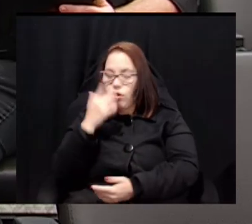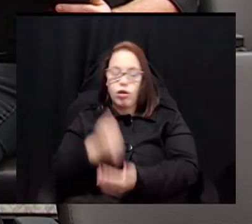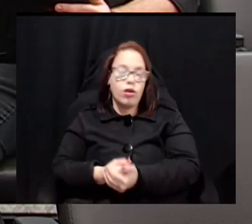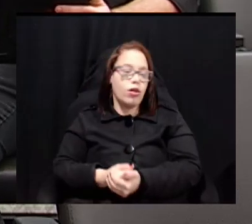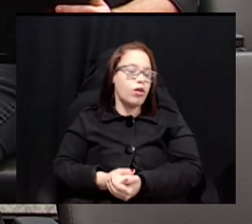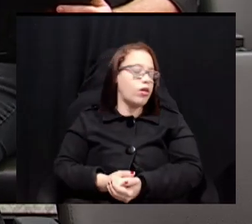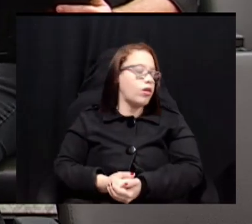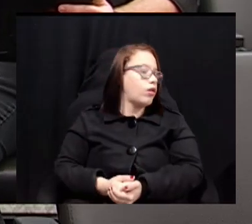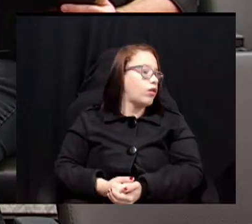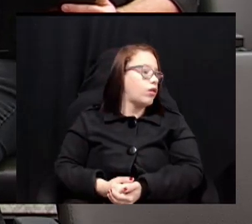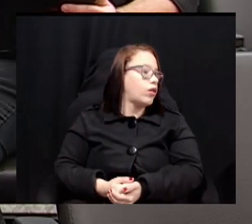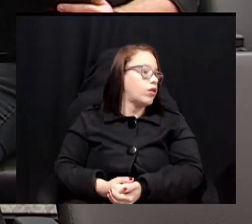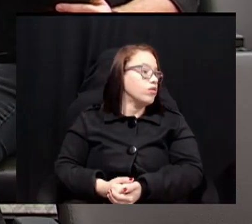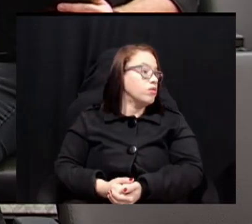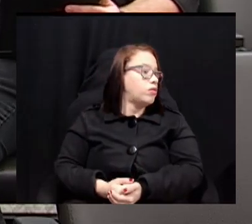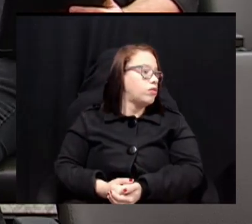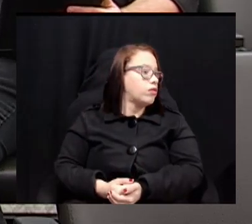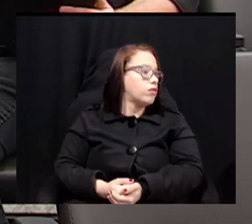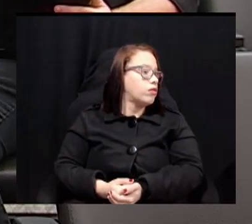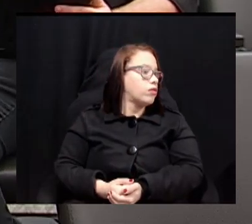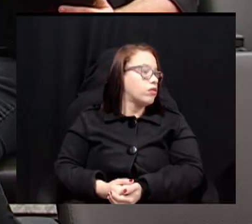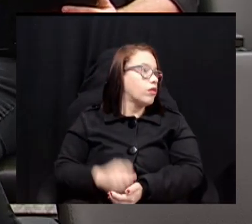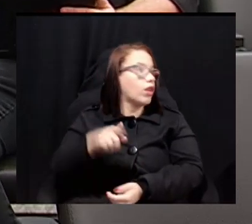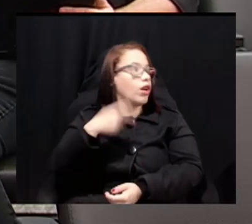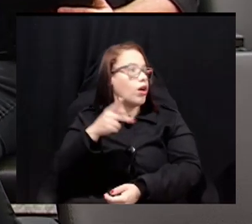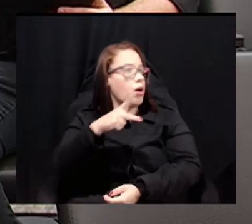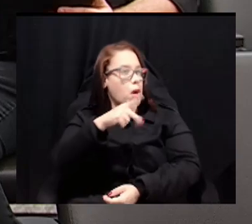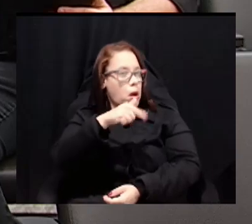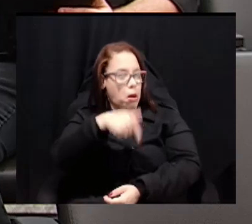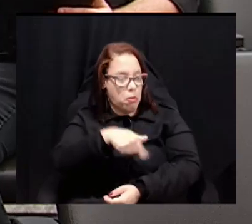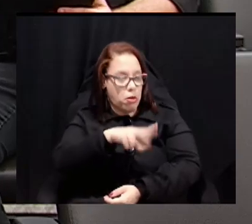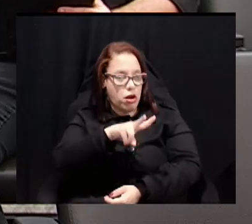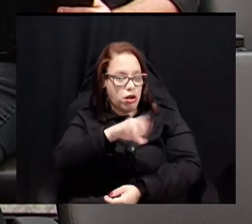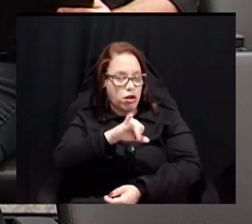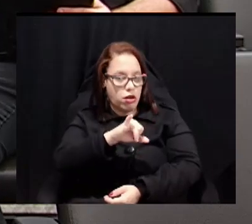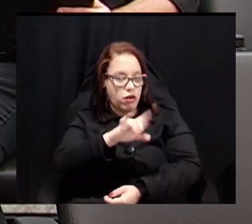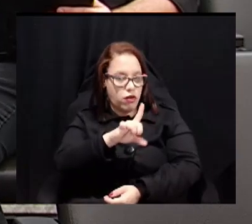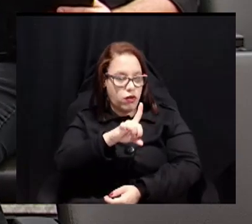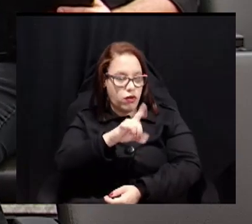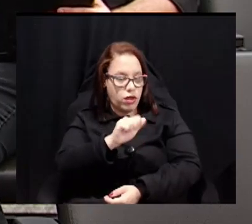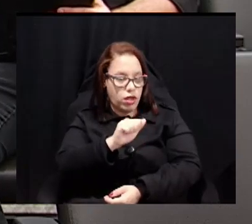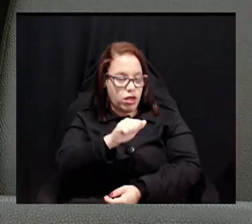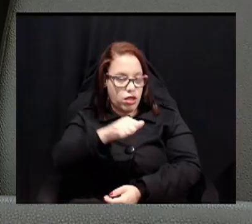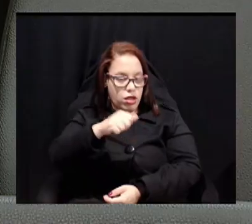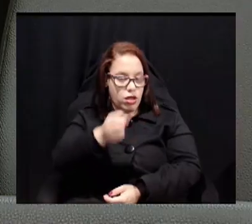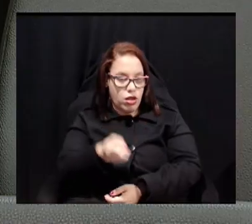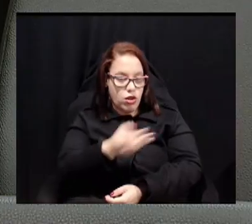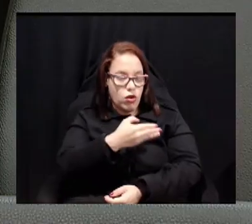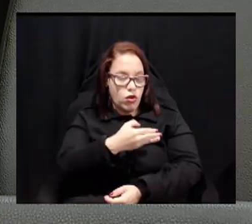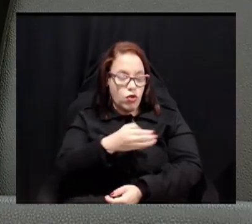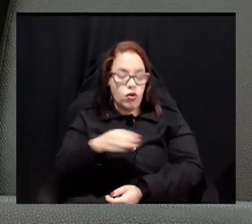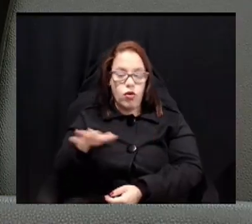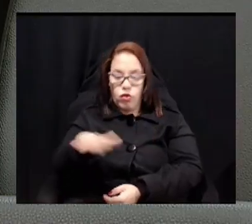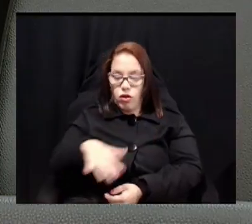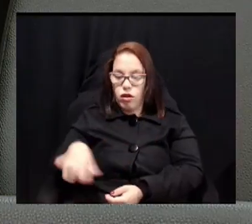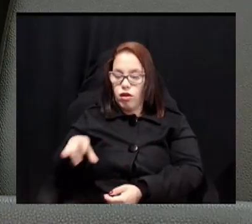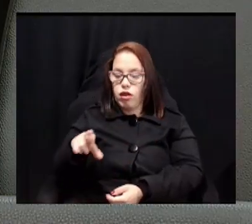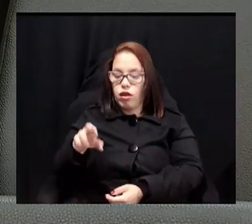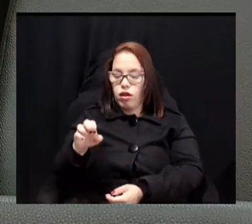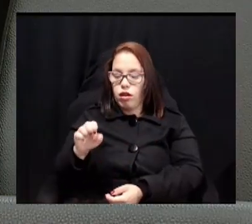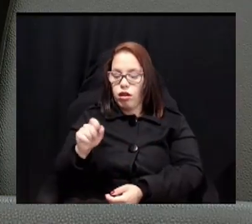ali é mais perto de Vida Nova, ali do terminal Vida Nova. O Residencial São José, ele tem uma característica muito